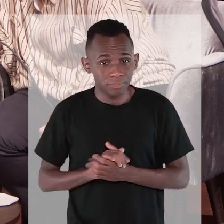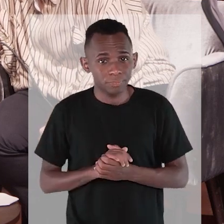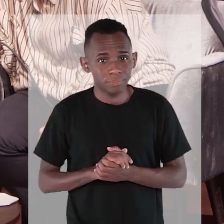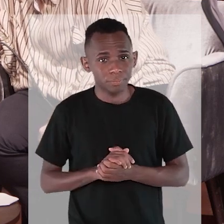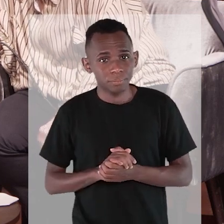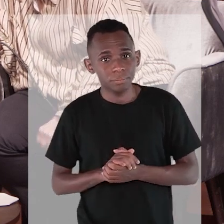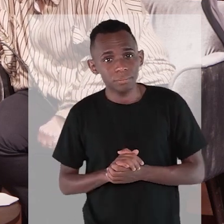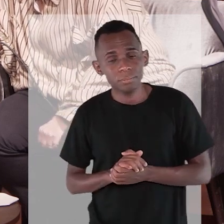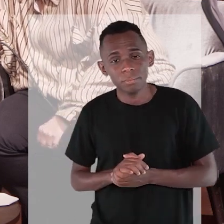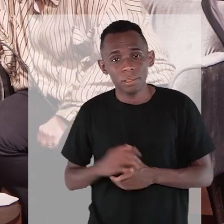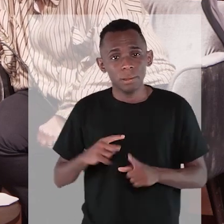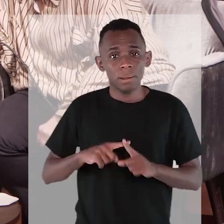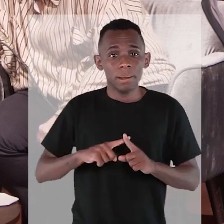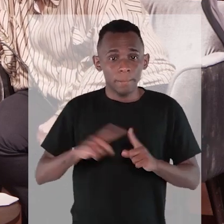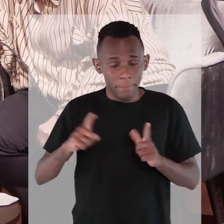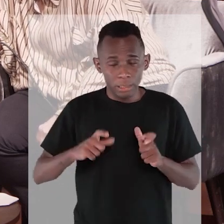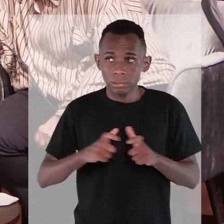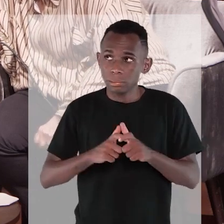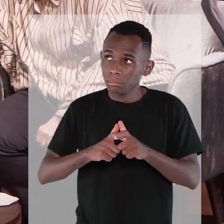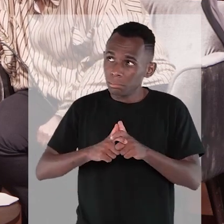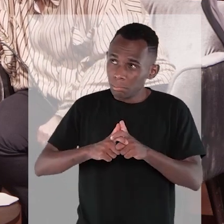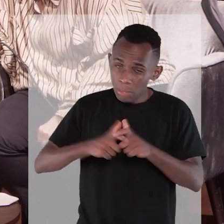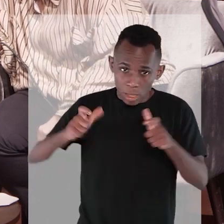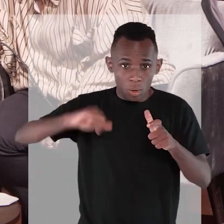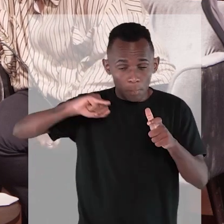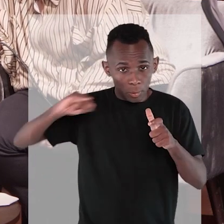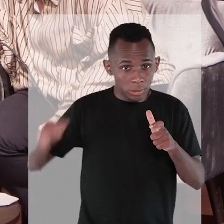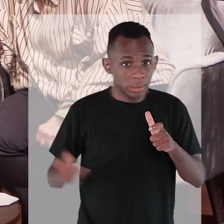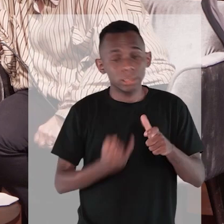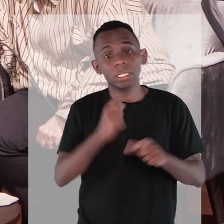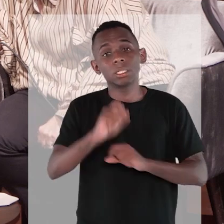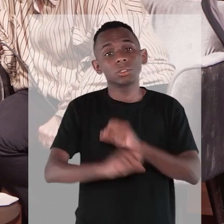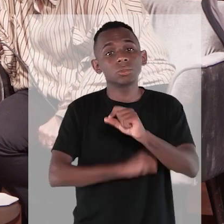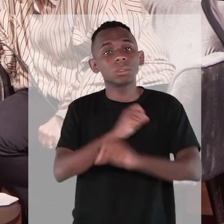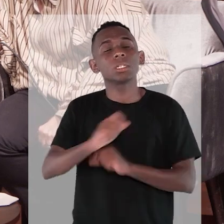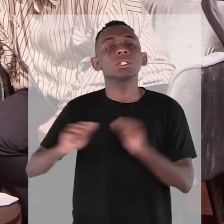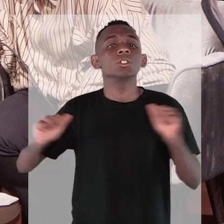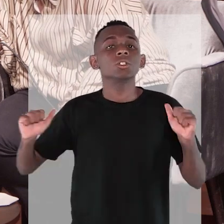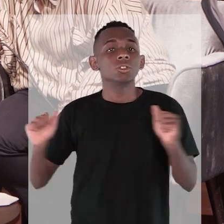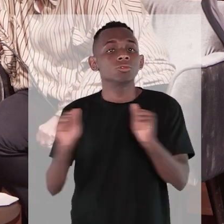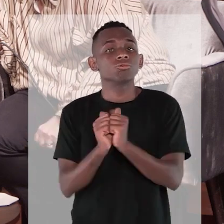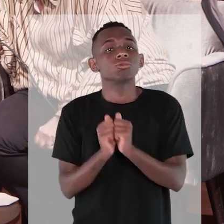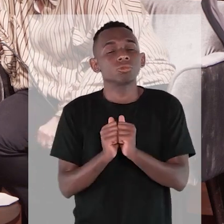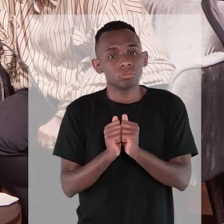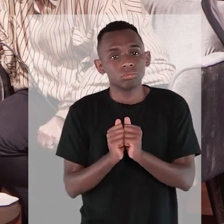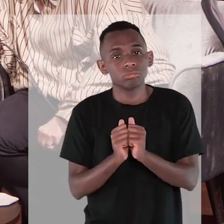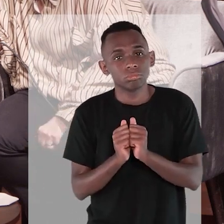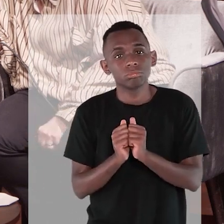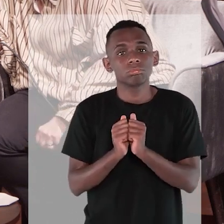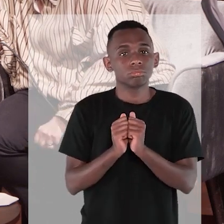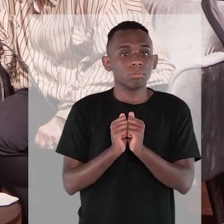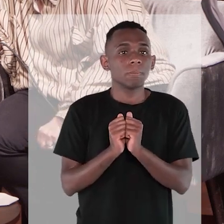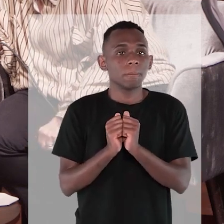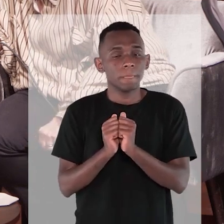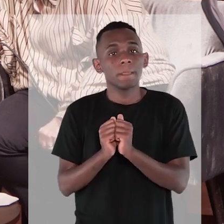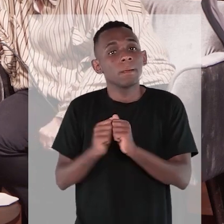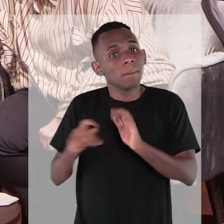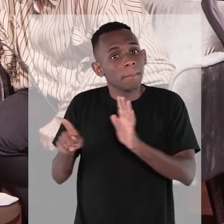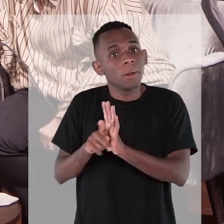todas, mas na maior parte das vezes, ou quase todas as vezes, veio acompanhada de um aporte